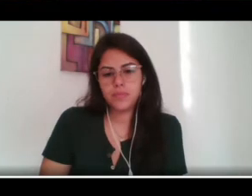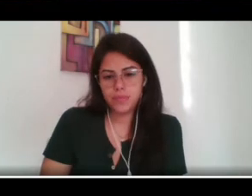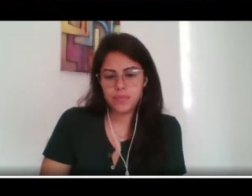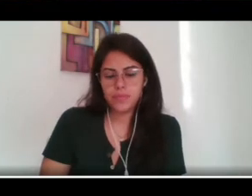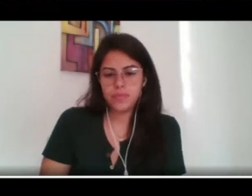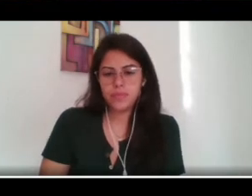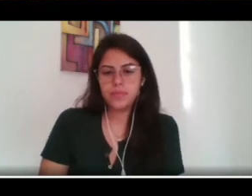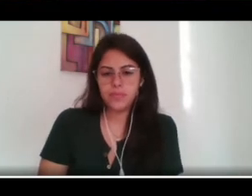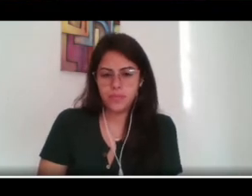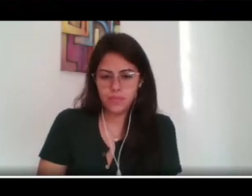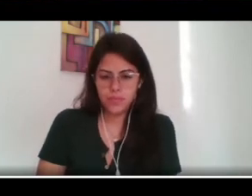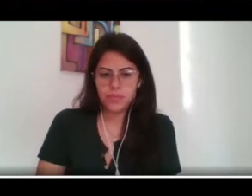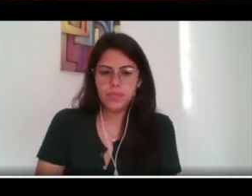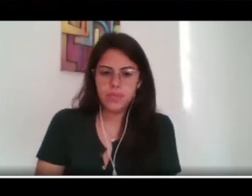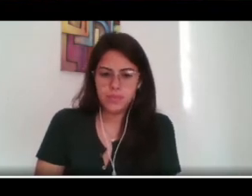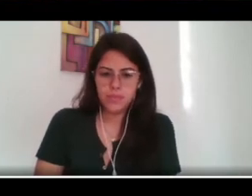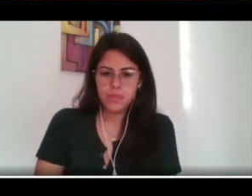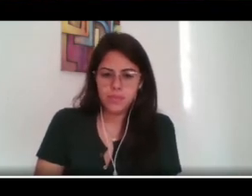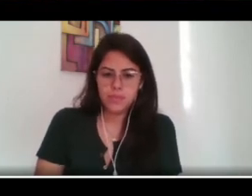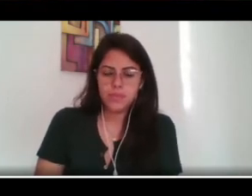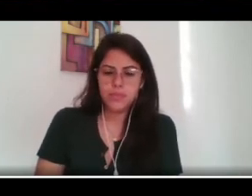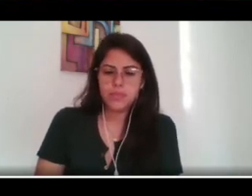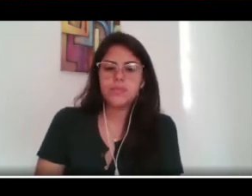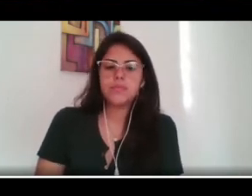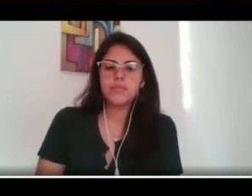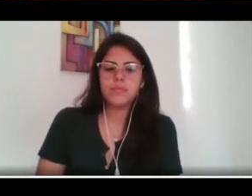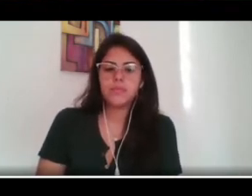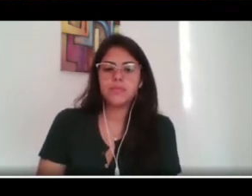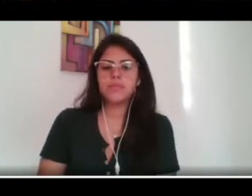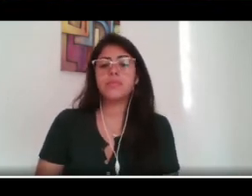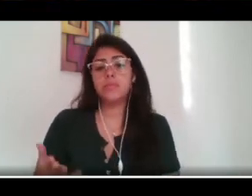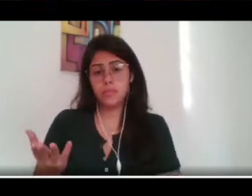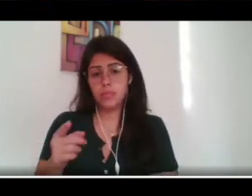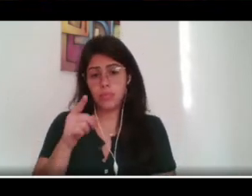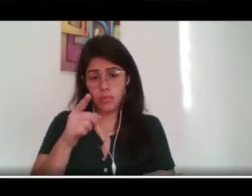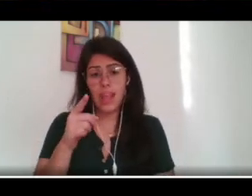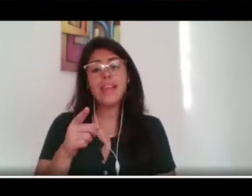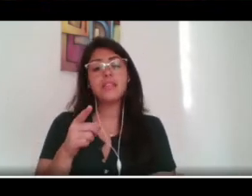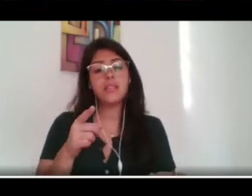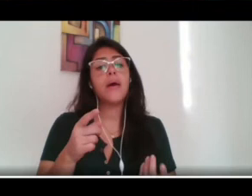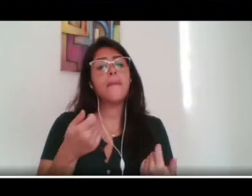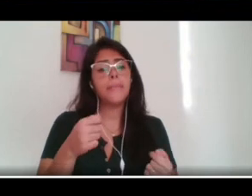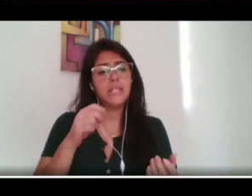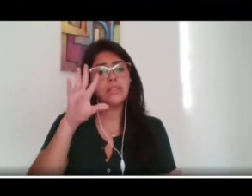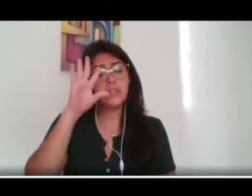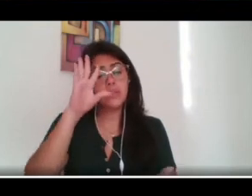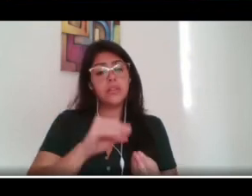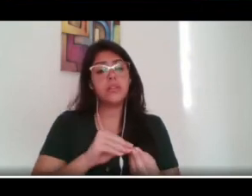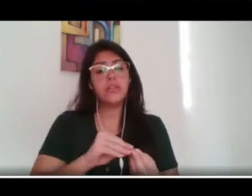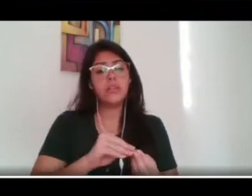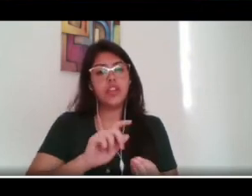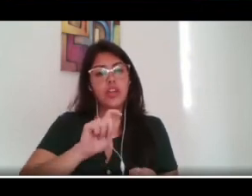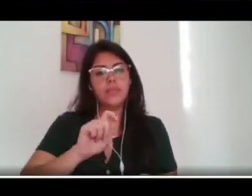essa coerência de sinais é importante para eu achar um tempo T positivo, de